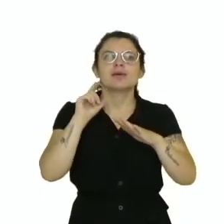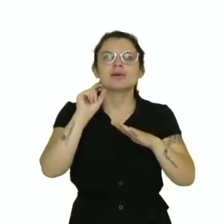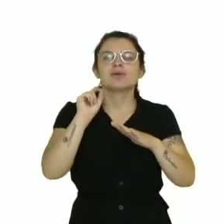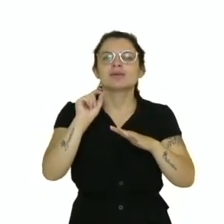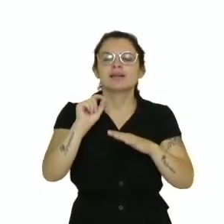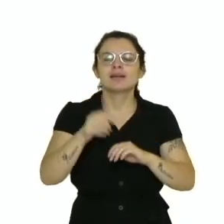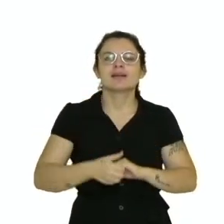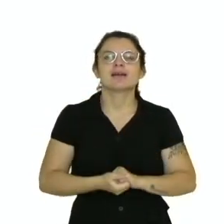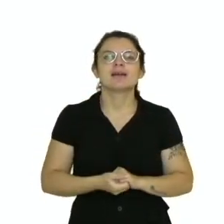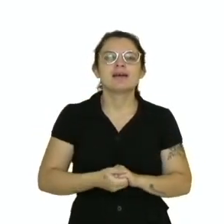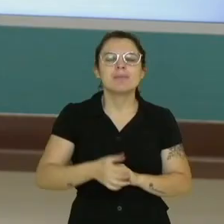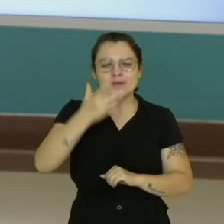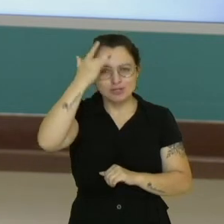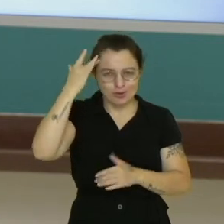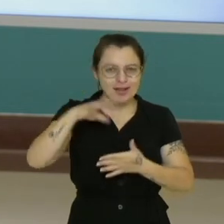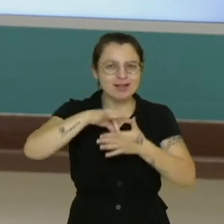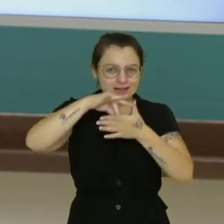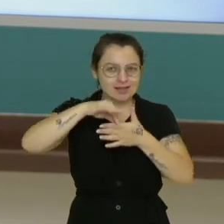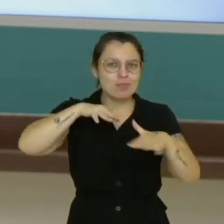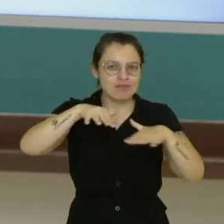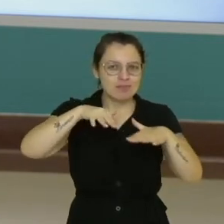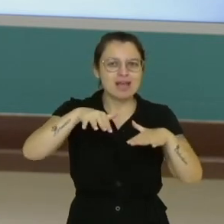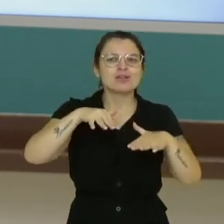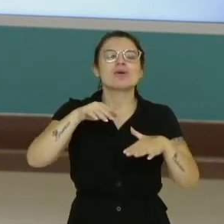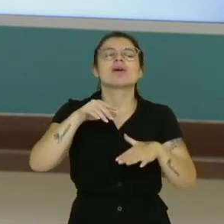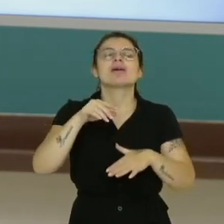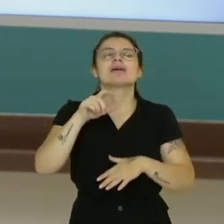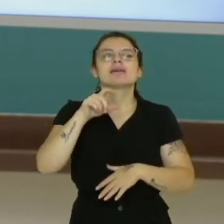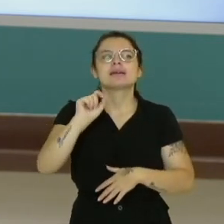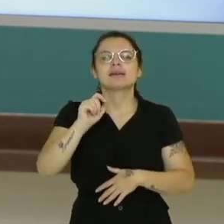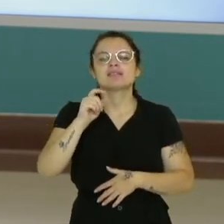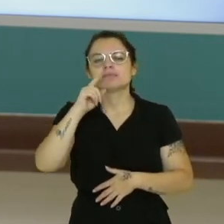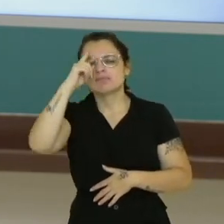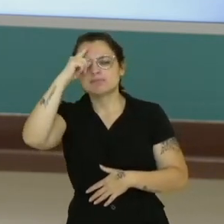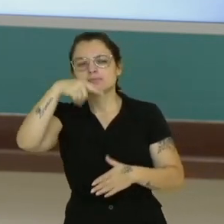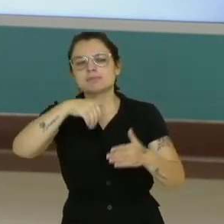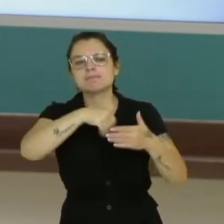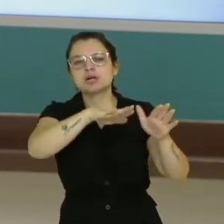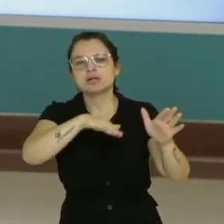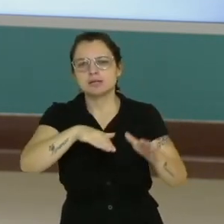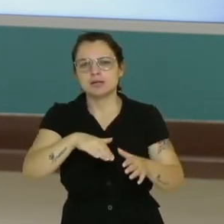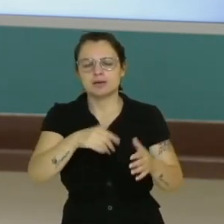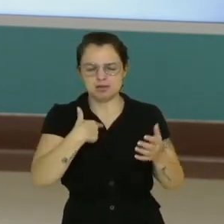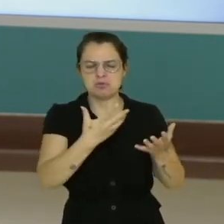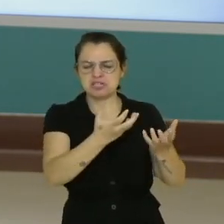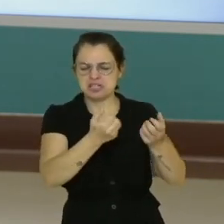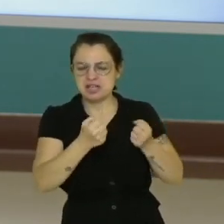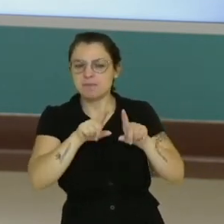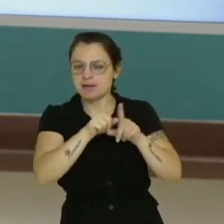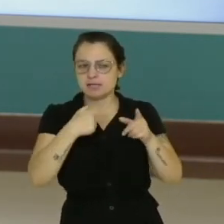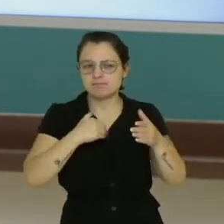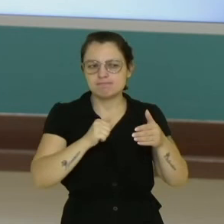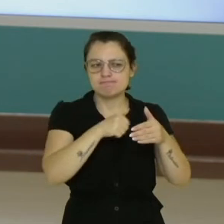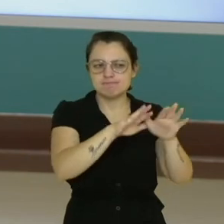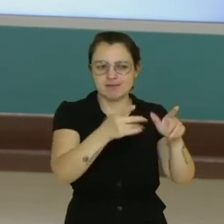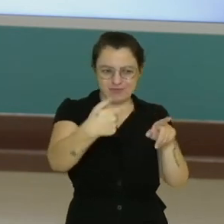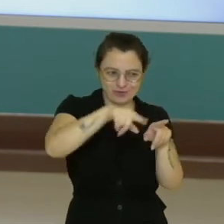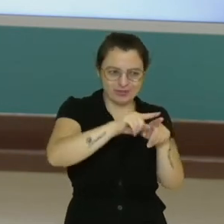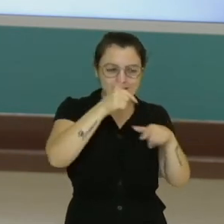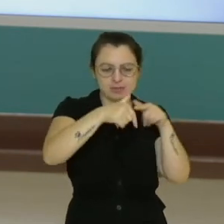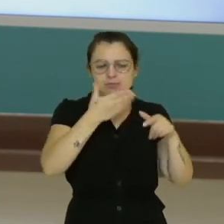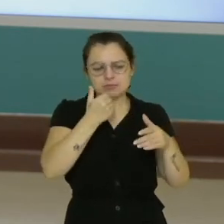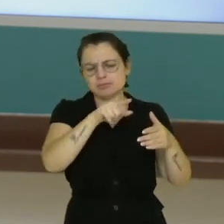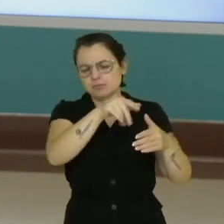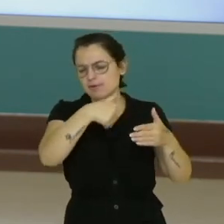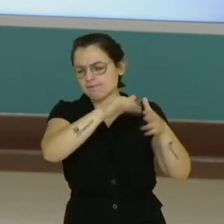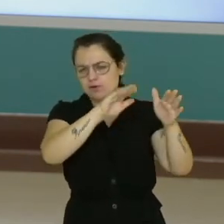os principais líderes do movimento. Então veja, eles enfrentam esse, não, tudo bem, aceitamos as reivindicações. Assim que eles voltam para o trabalho, eles começam